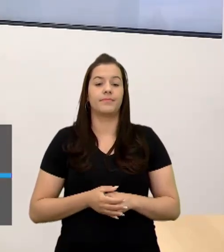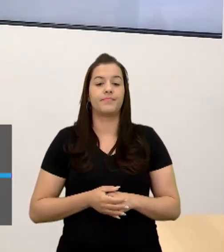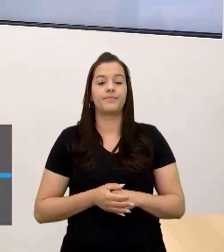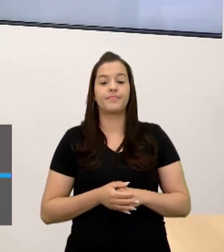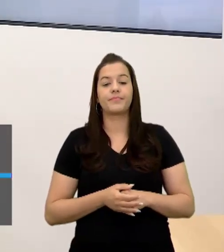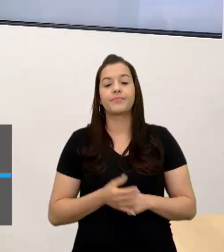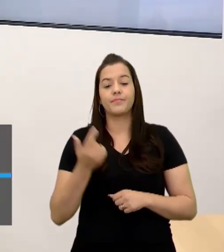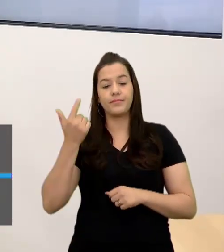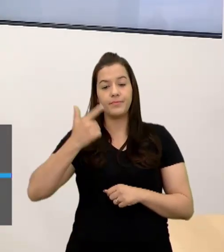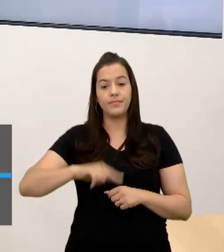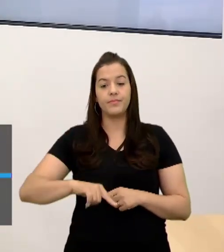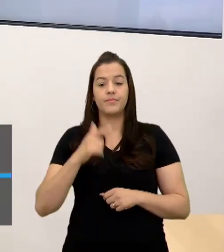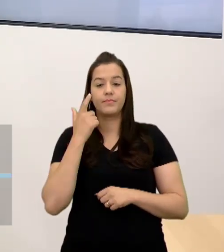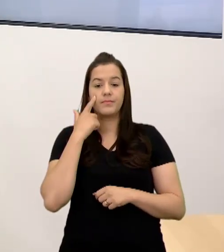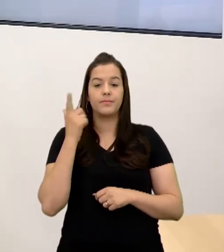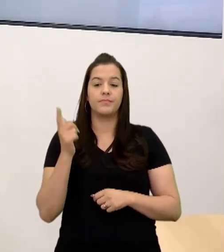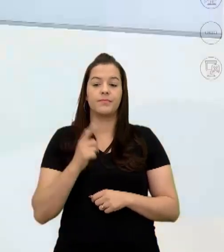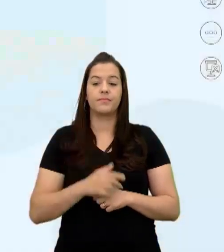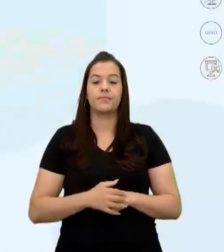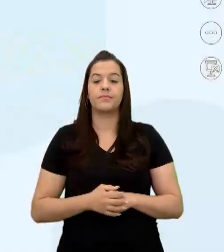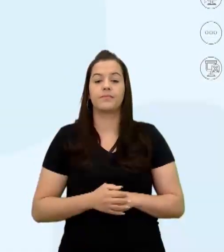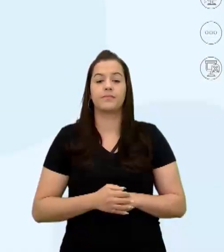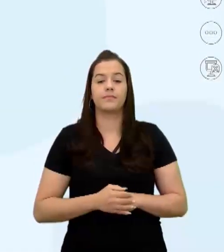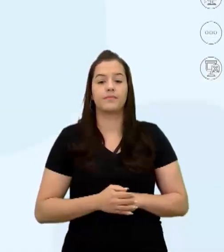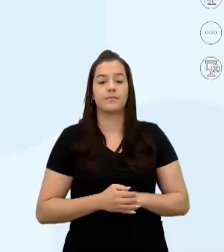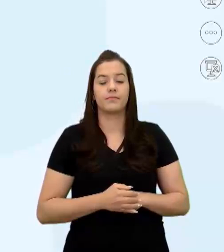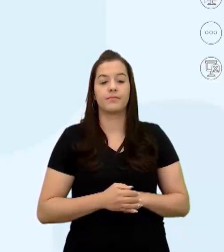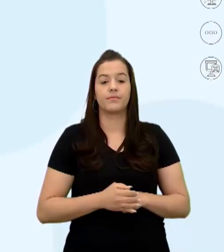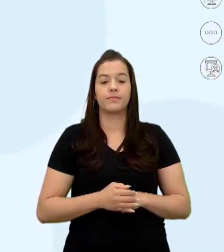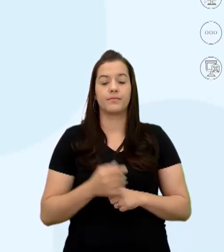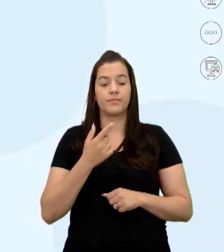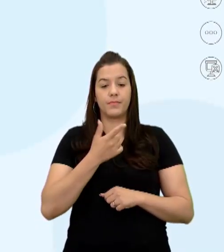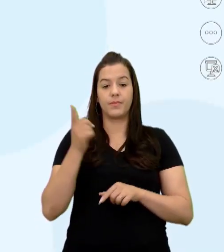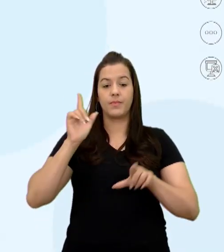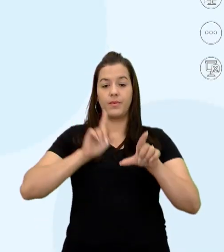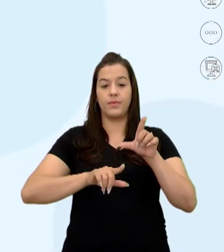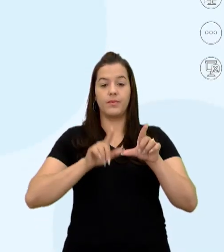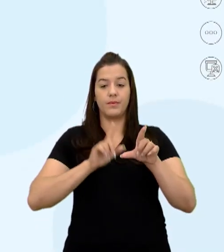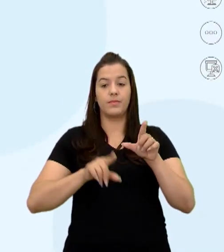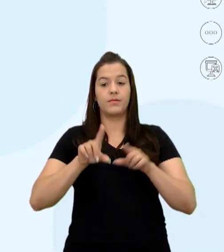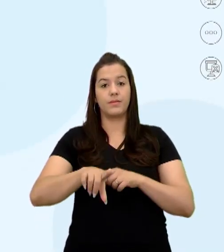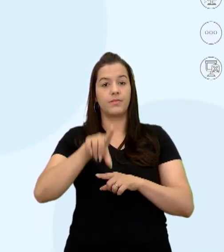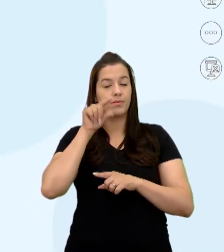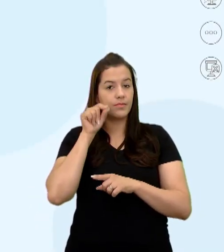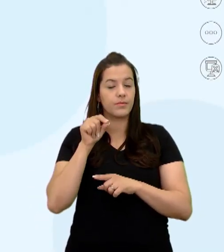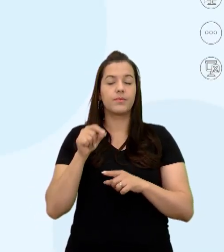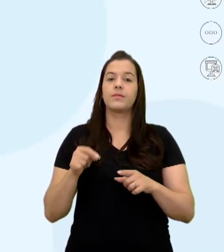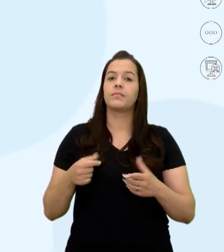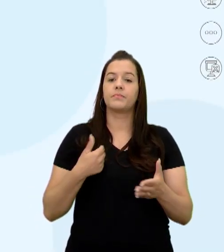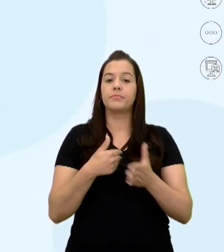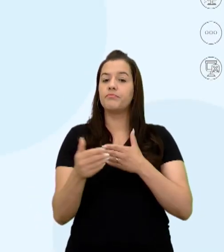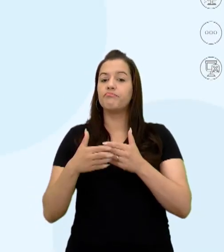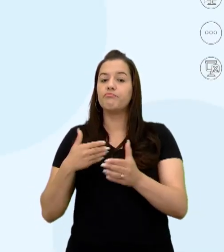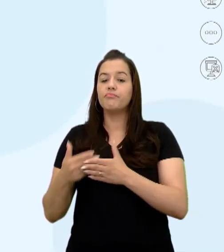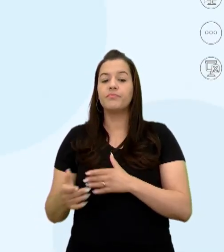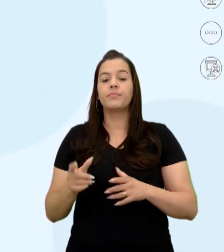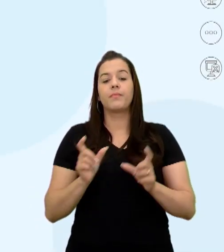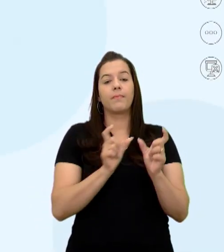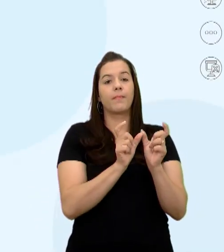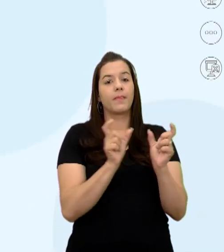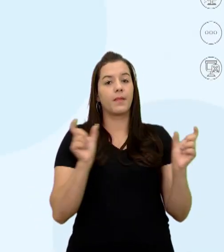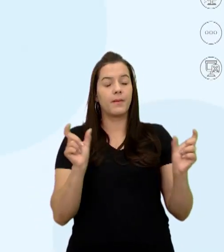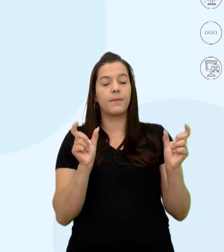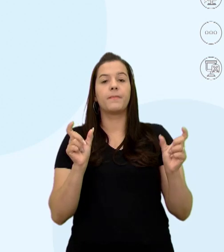legal. Vamos olhar mais um pouquinho aí, ó. Olha só. Uma letra é escolhida ao acaso dentre as